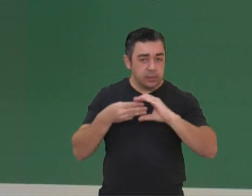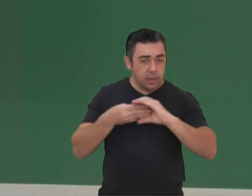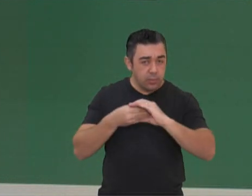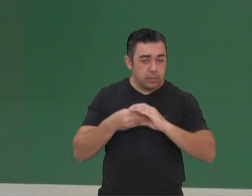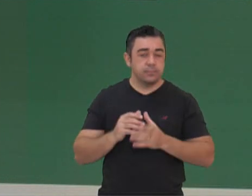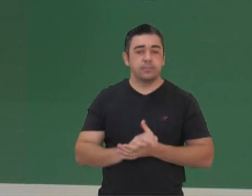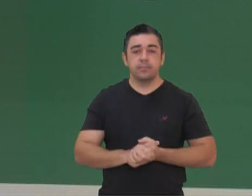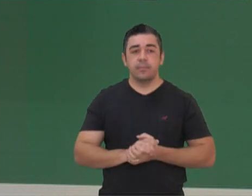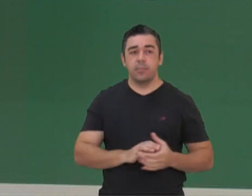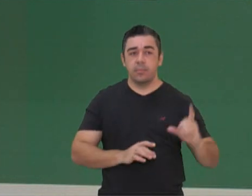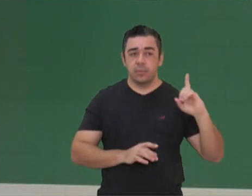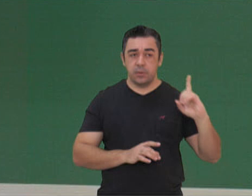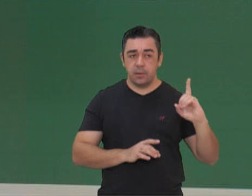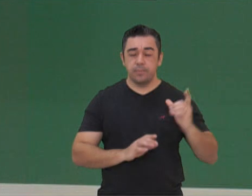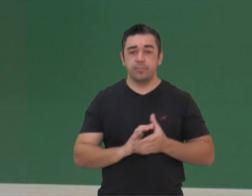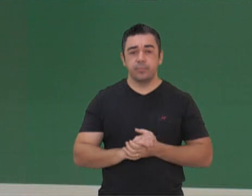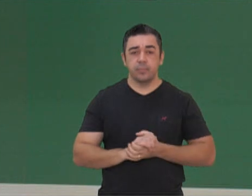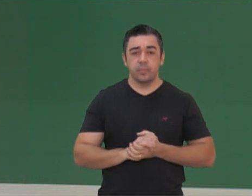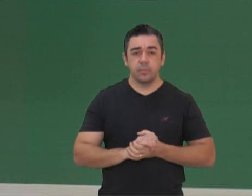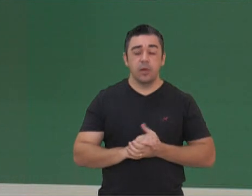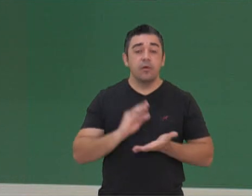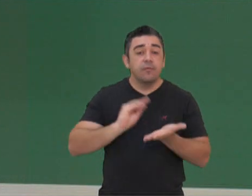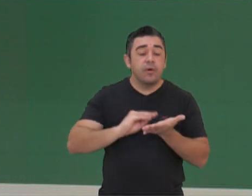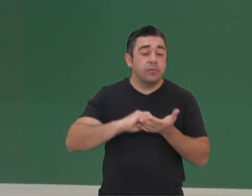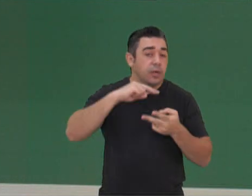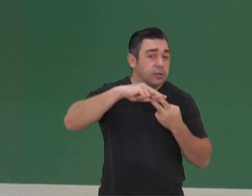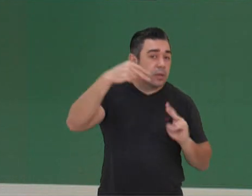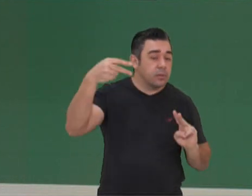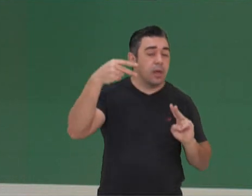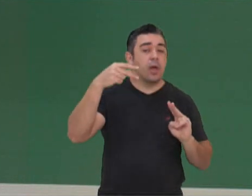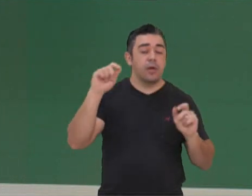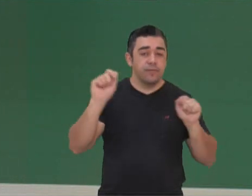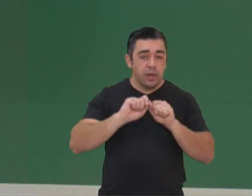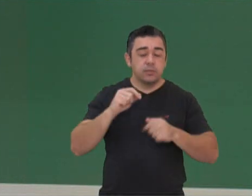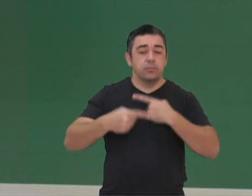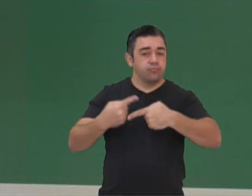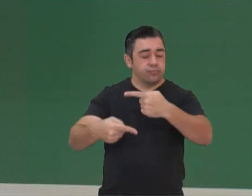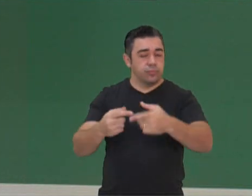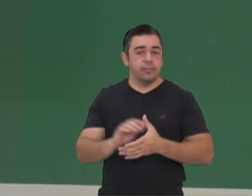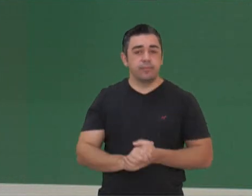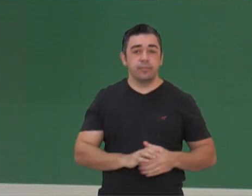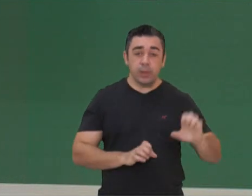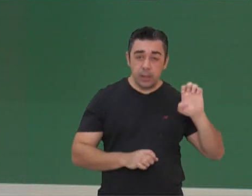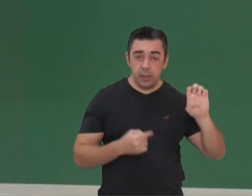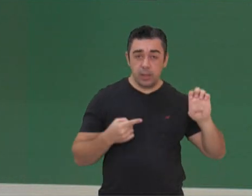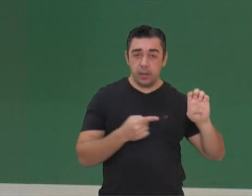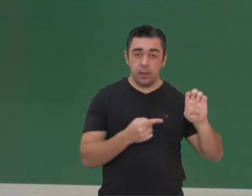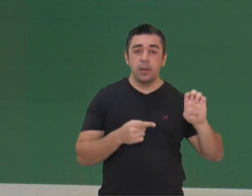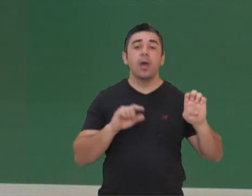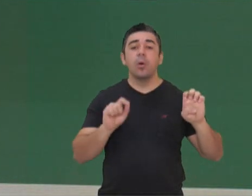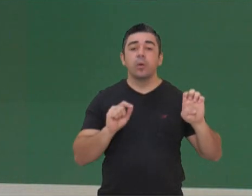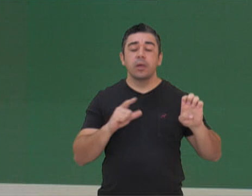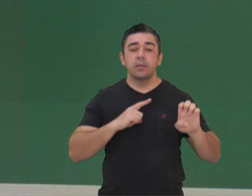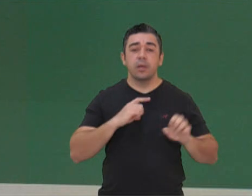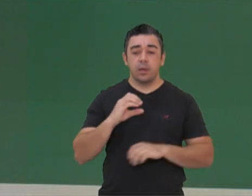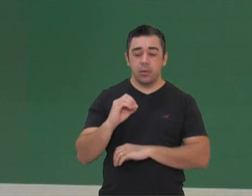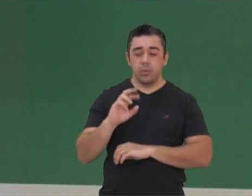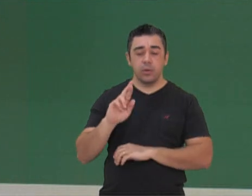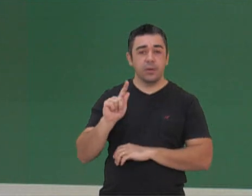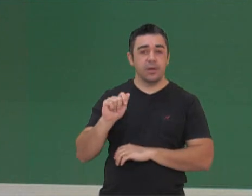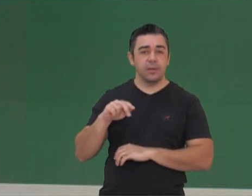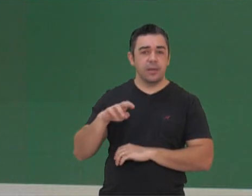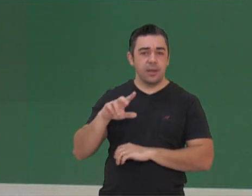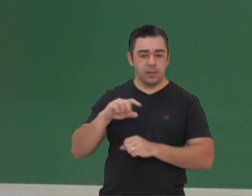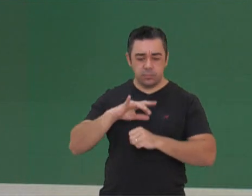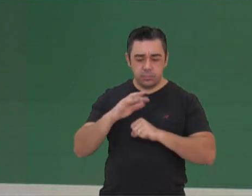próprio. Letra D, ausência de material genético e capacidade de reprodução. Ou letra E, presença de organelas membranosas